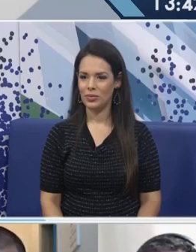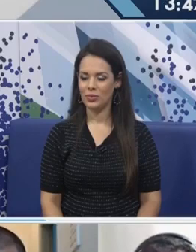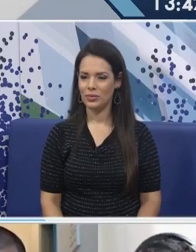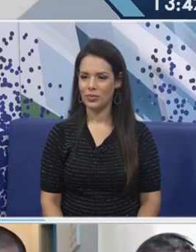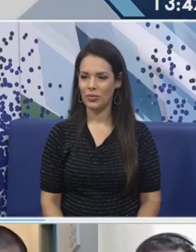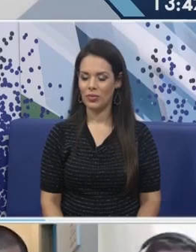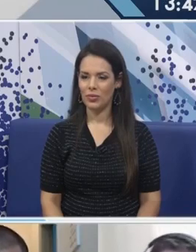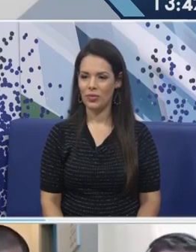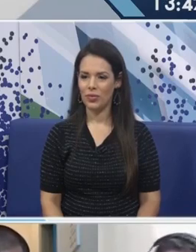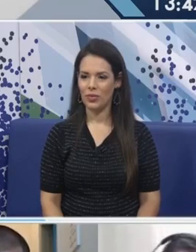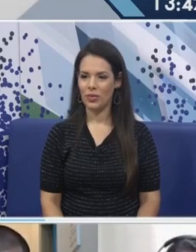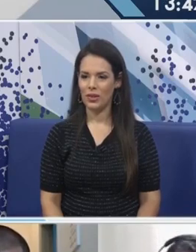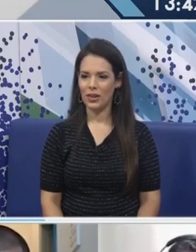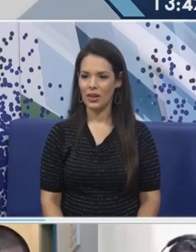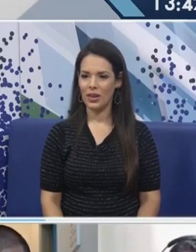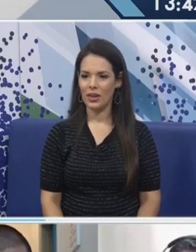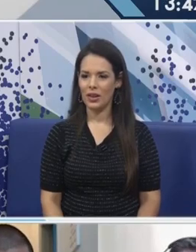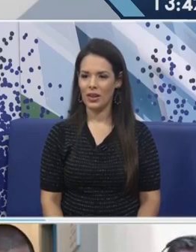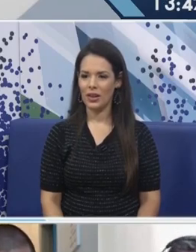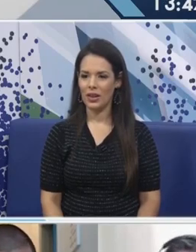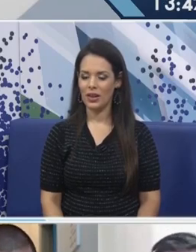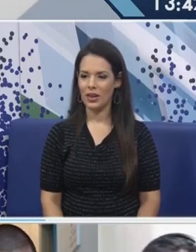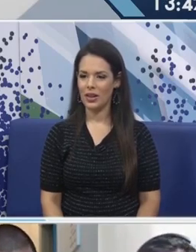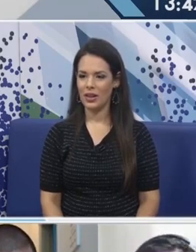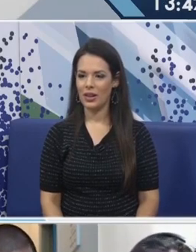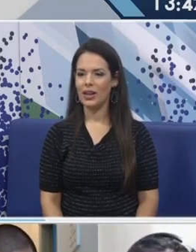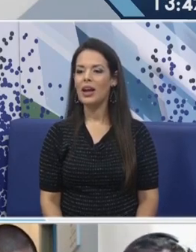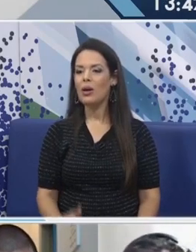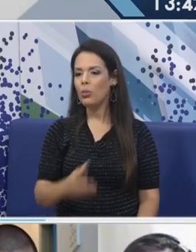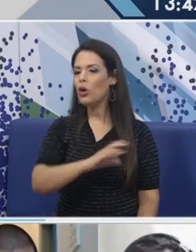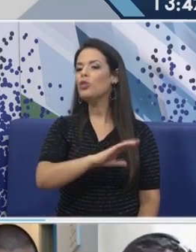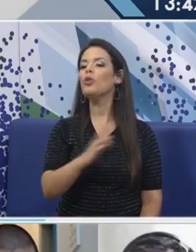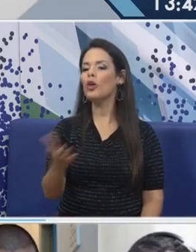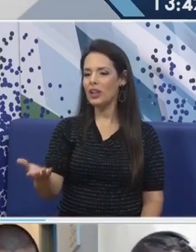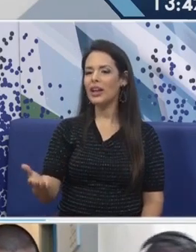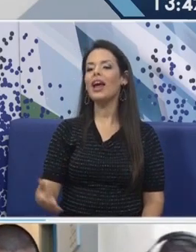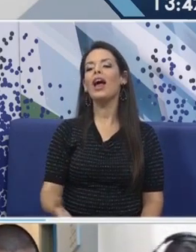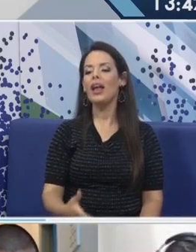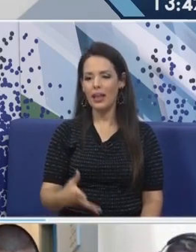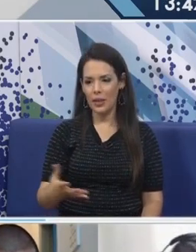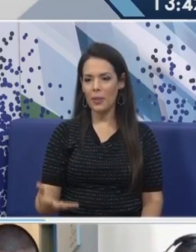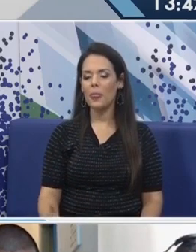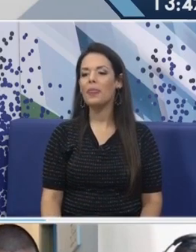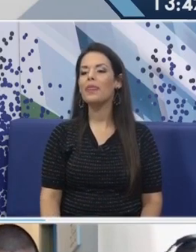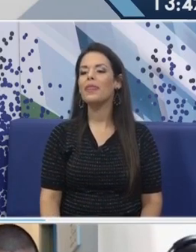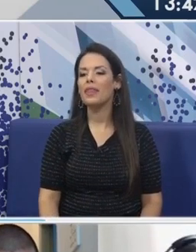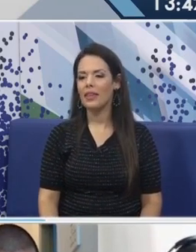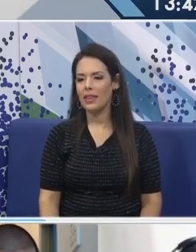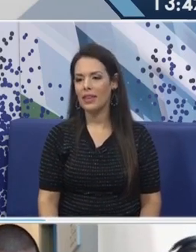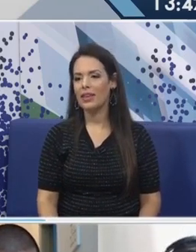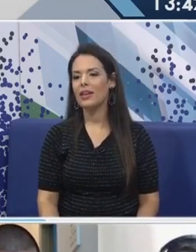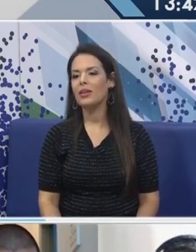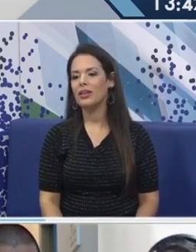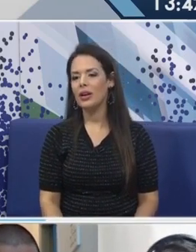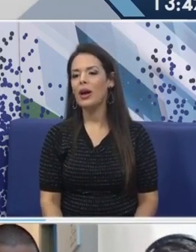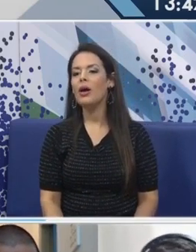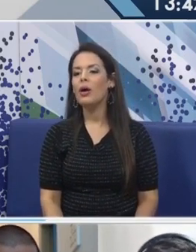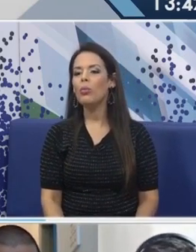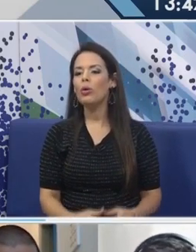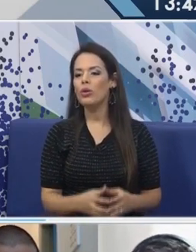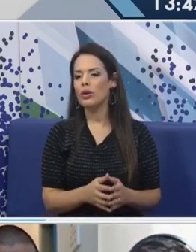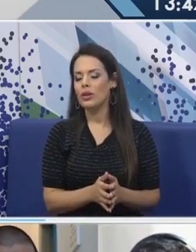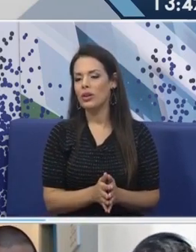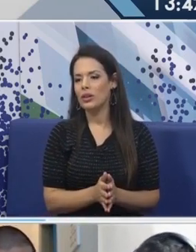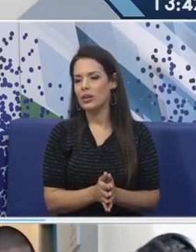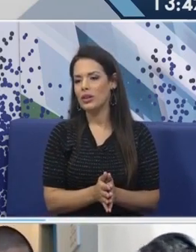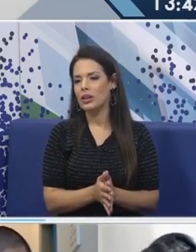vai ser legal. Esse jogo é a grande expectativa, né? O Barcelona enfrentando o Neymar e o presidente do Barcelona que já falou muita bobagem. E tomara